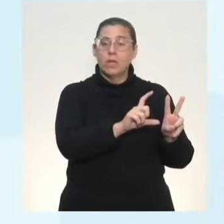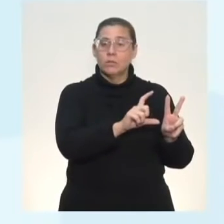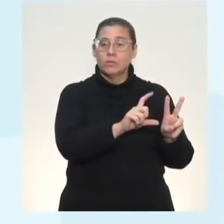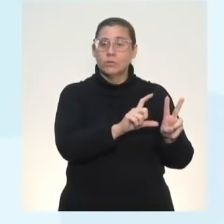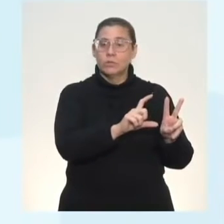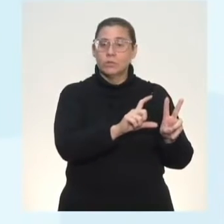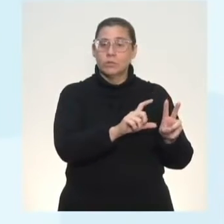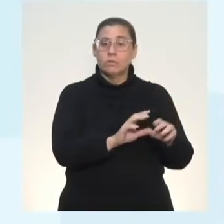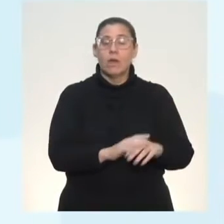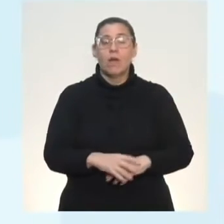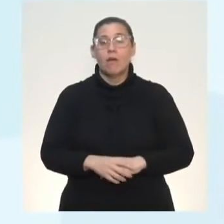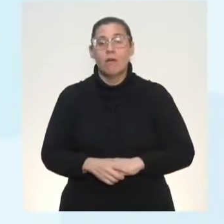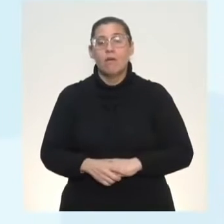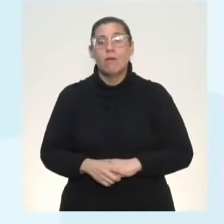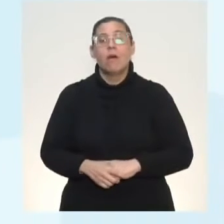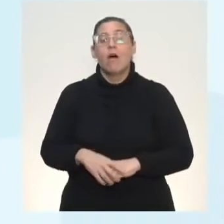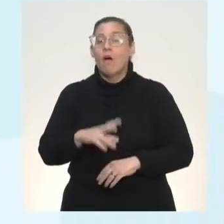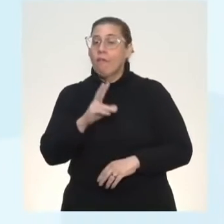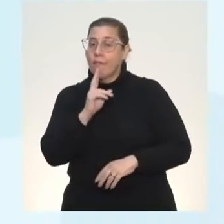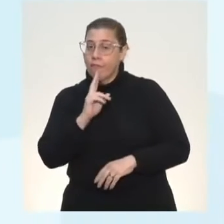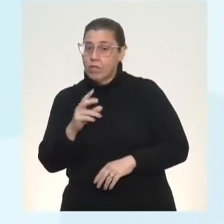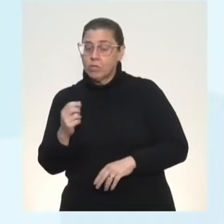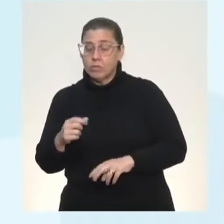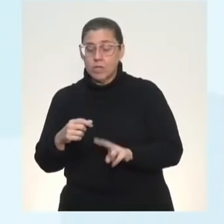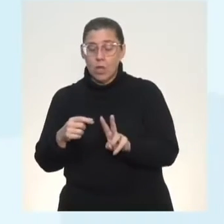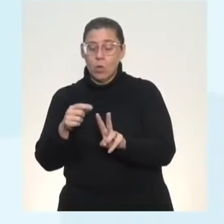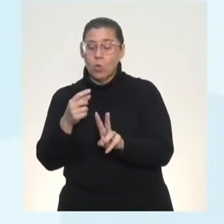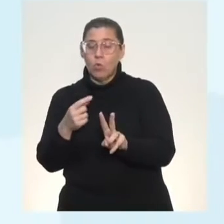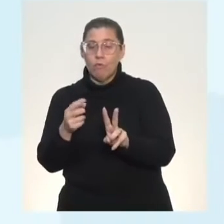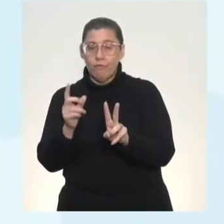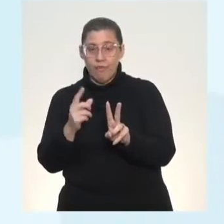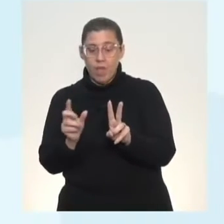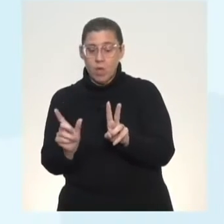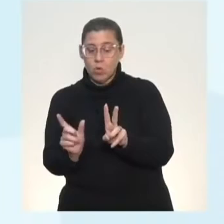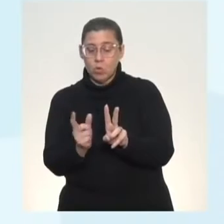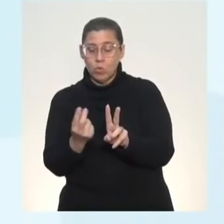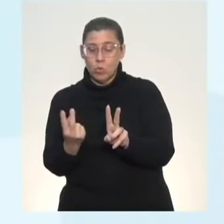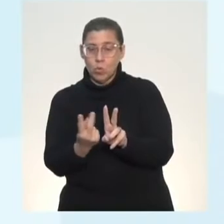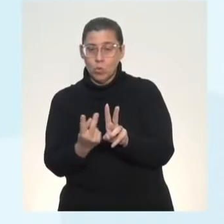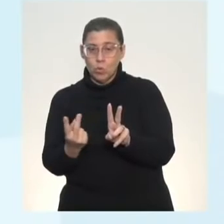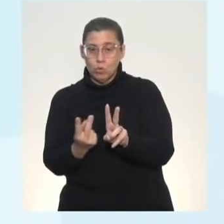planta ser verde, precisam aparecer os dois